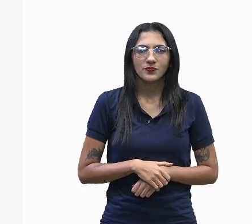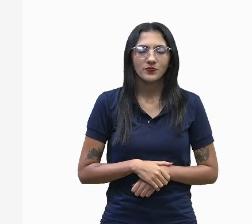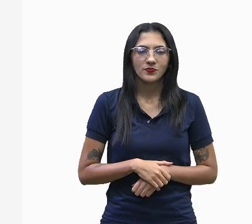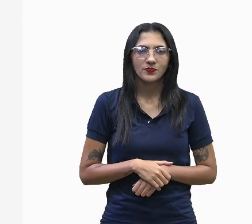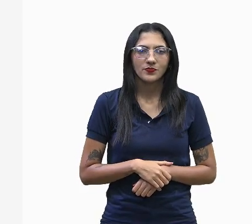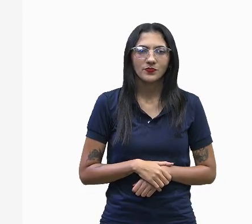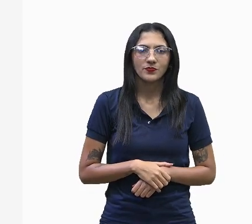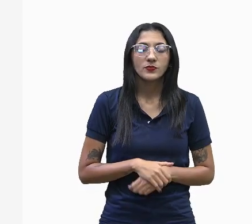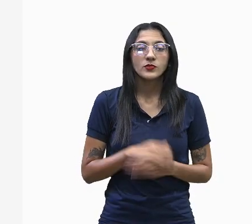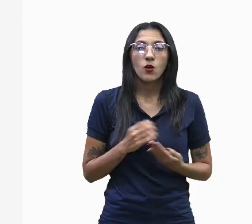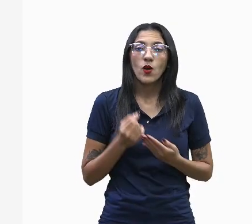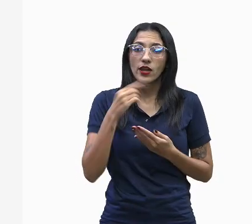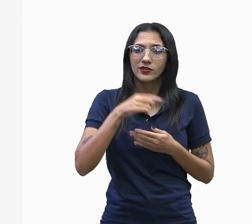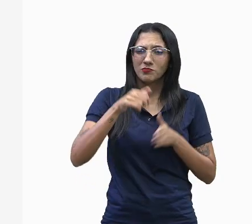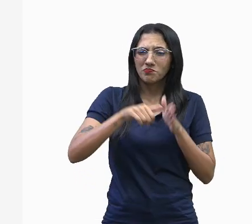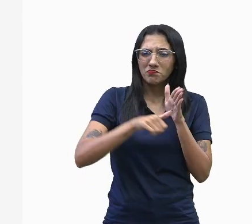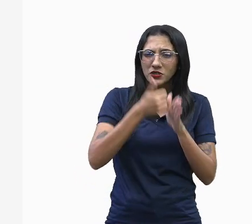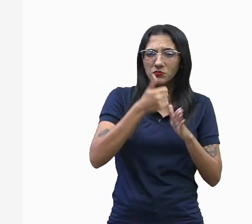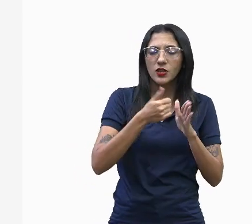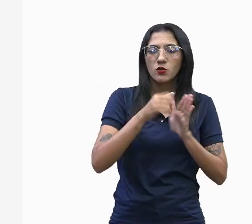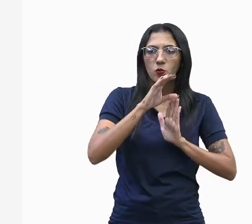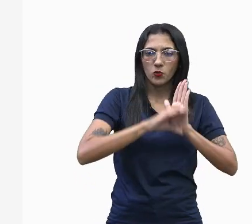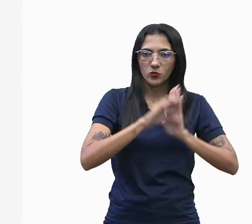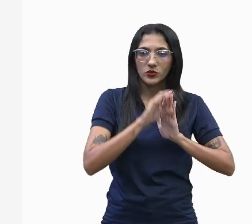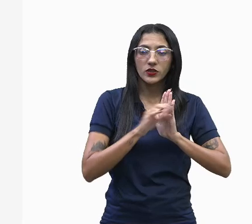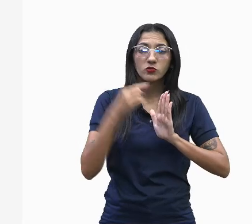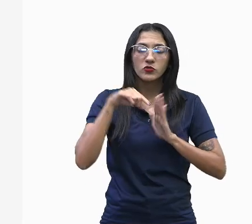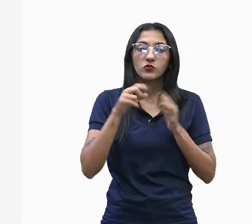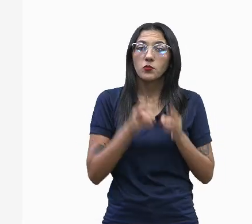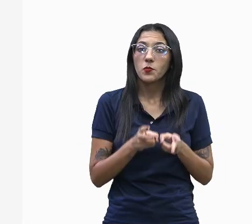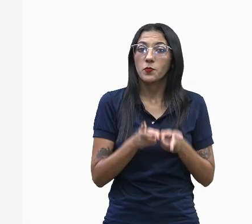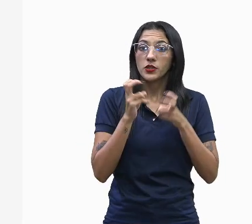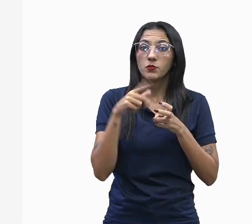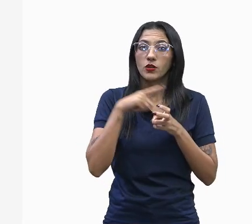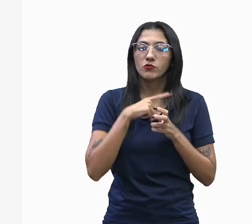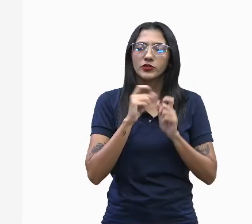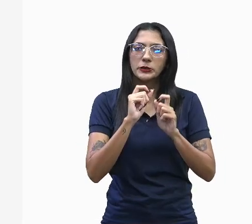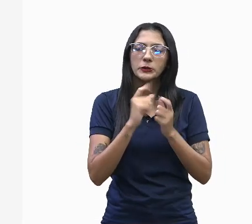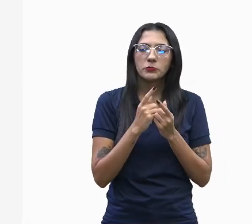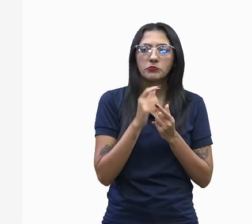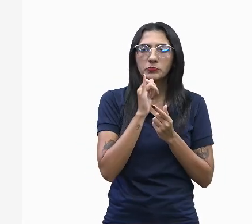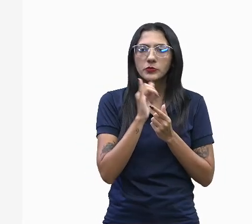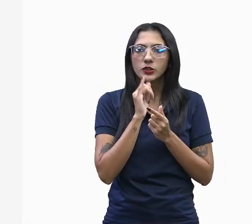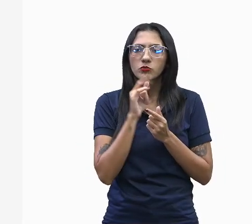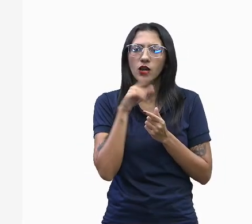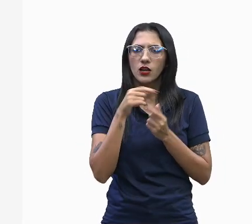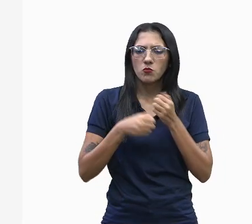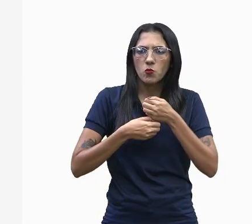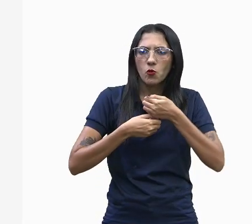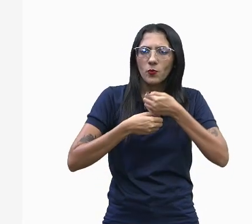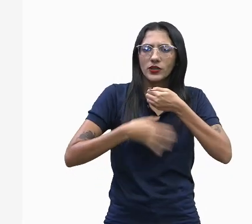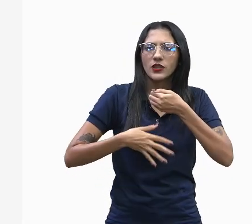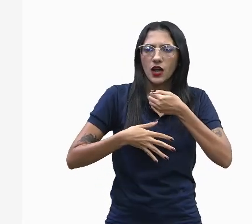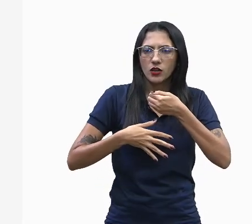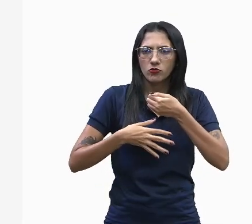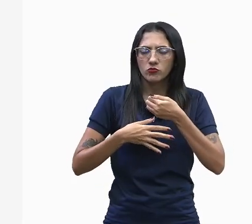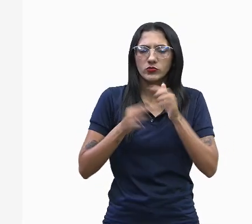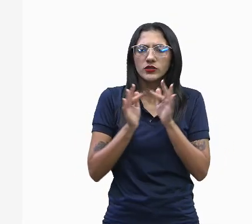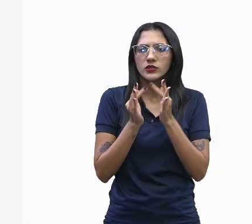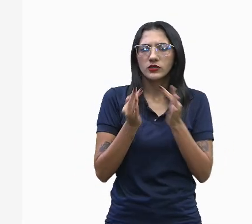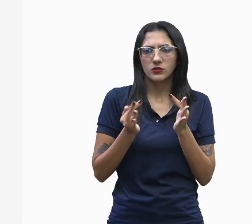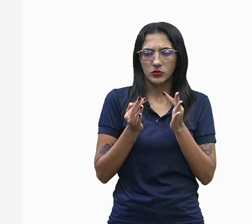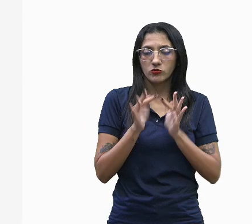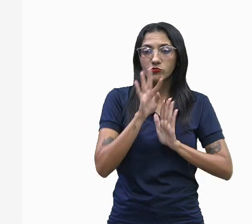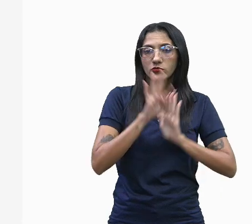essa intertextualidade, nós vamos perceber que ela faz um breve comentário de um texto que eles vão estar